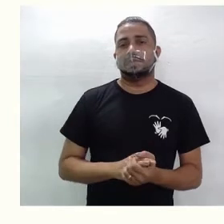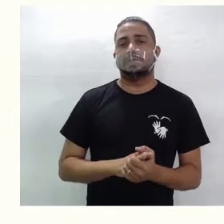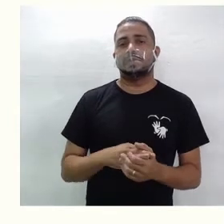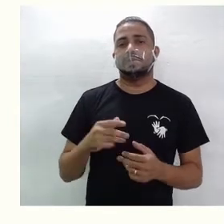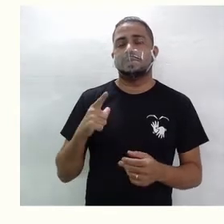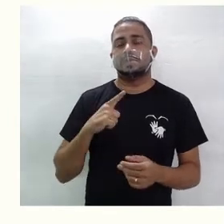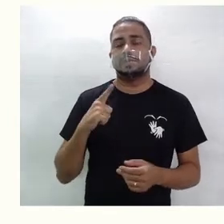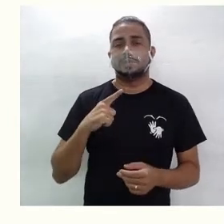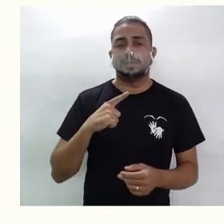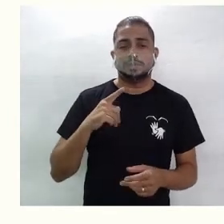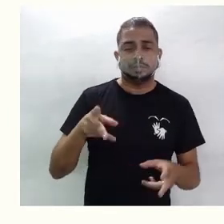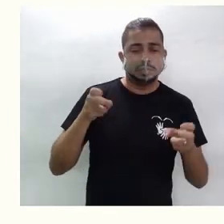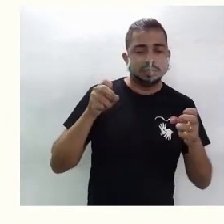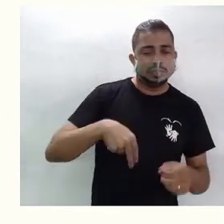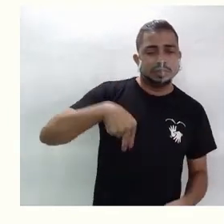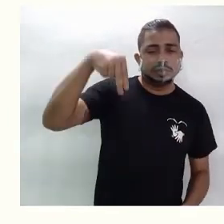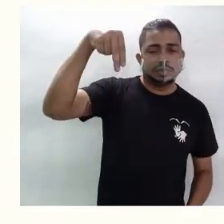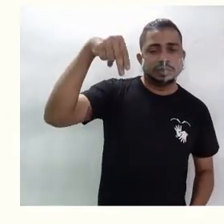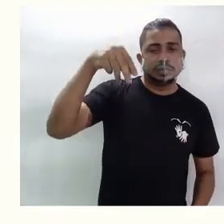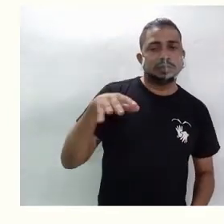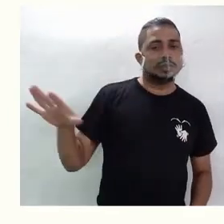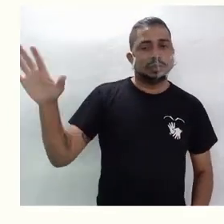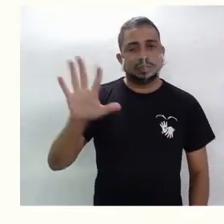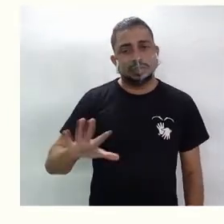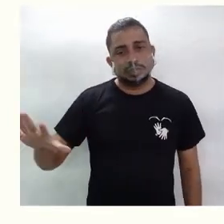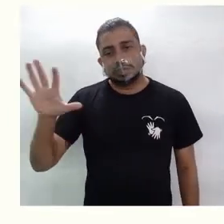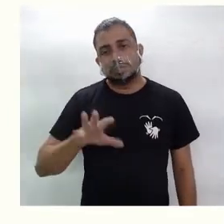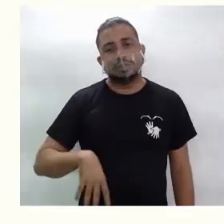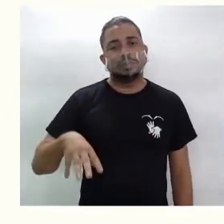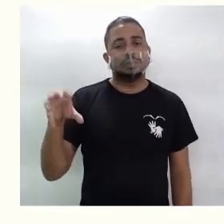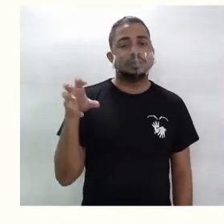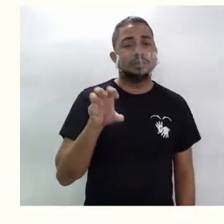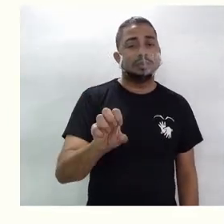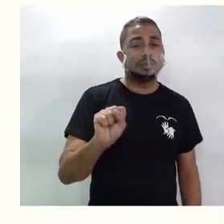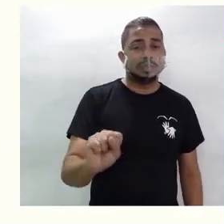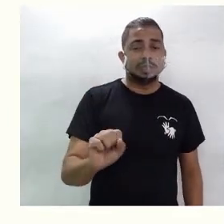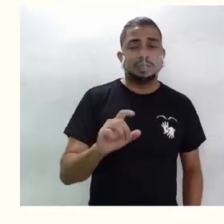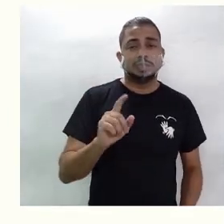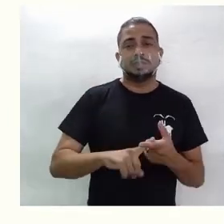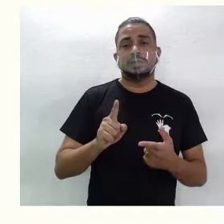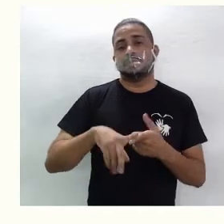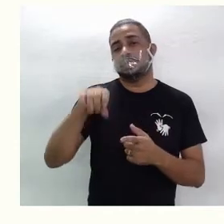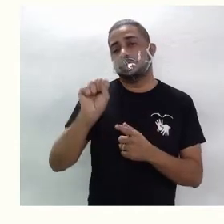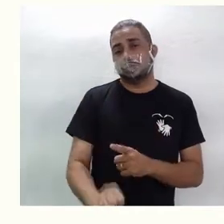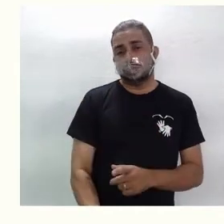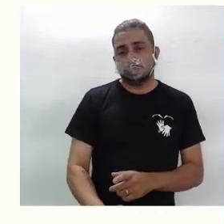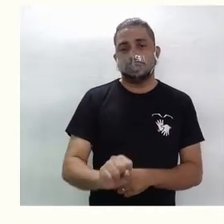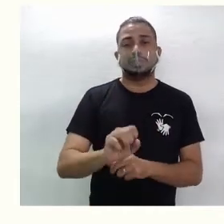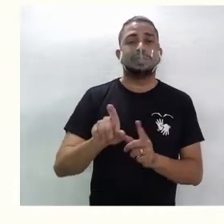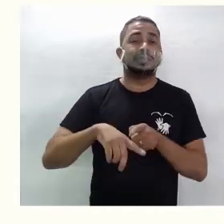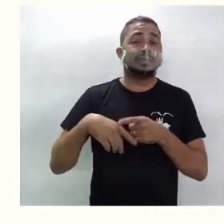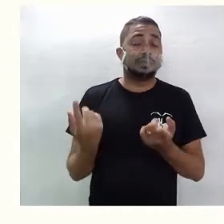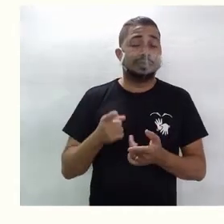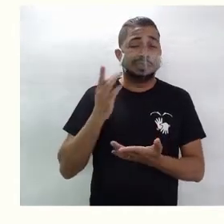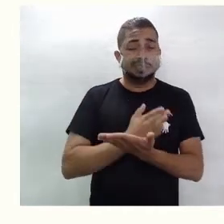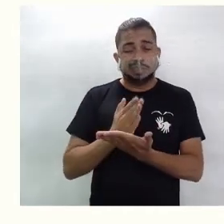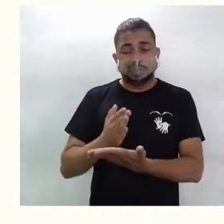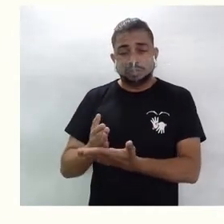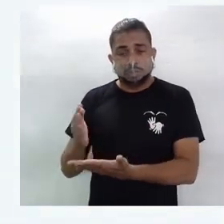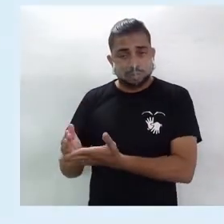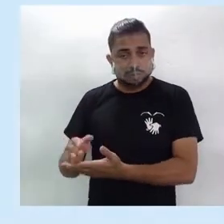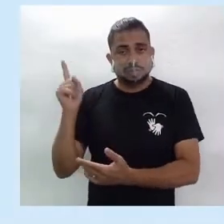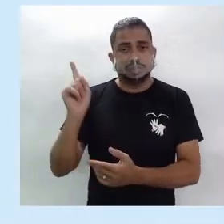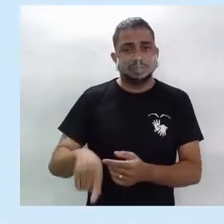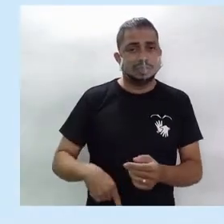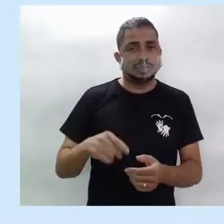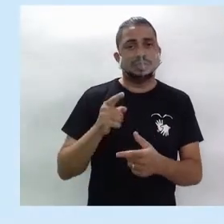norte, a região nordeste, a região sudeste, a região centro-oeste e a região sul. Tá? Então, essa divisão aí é chamada também